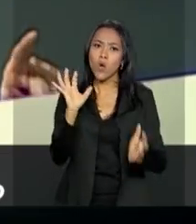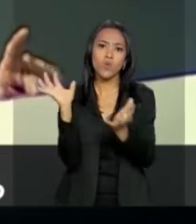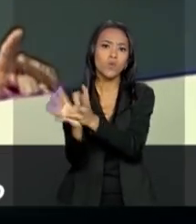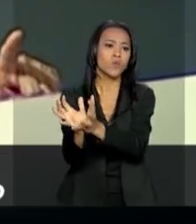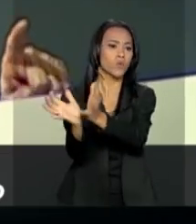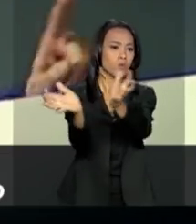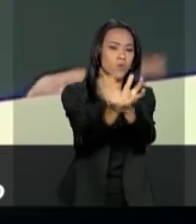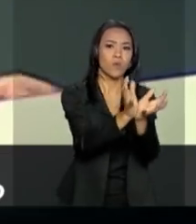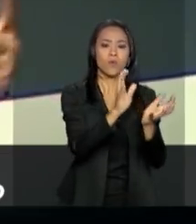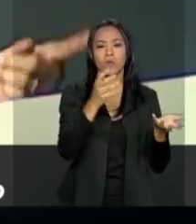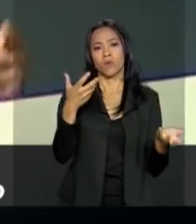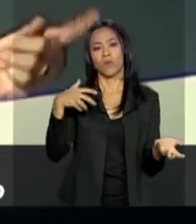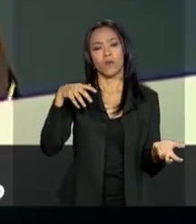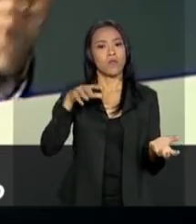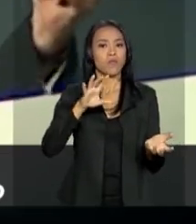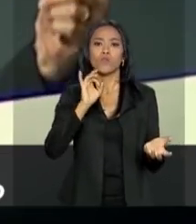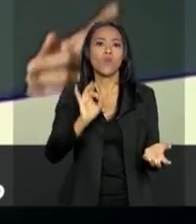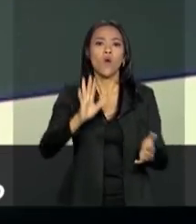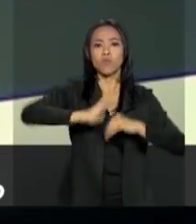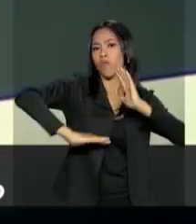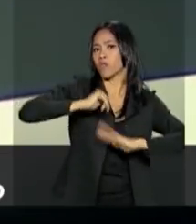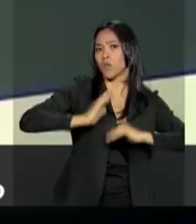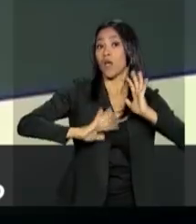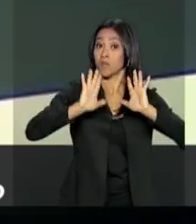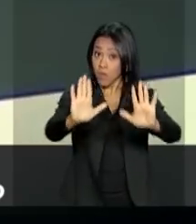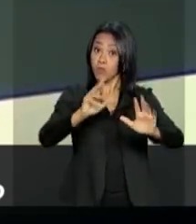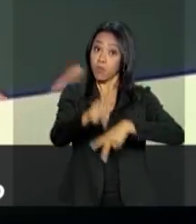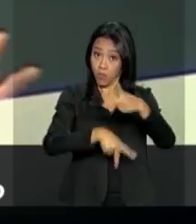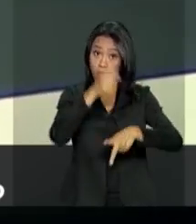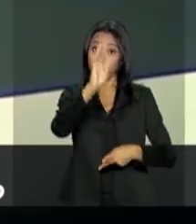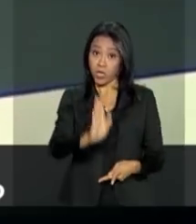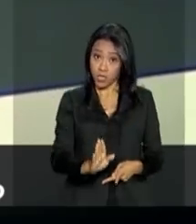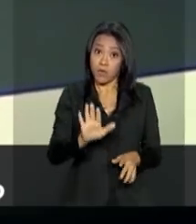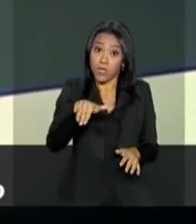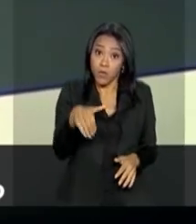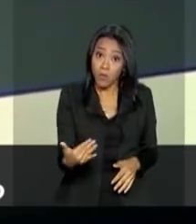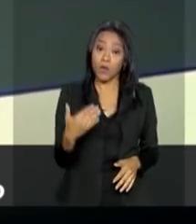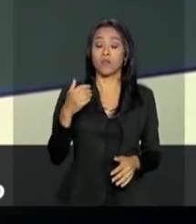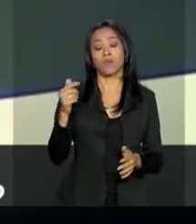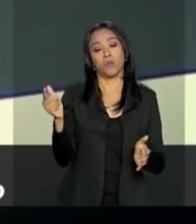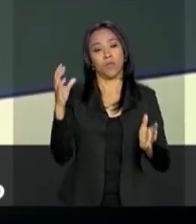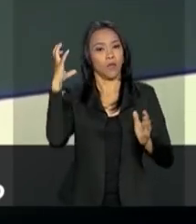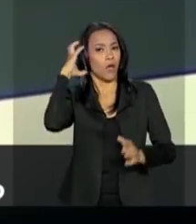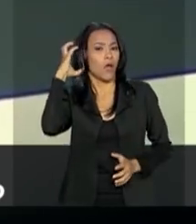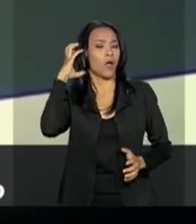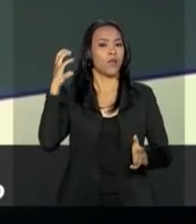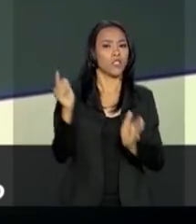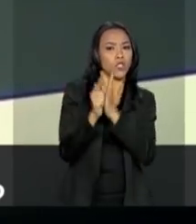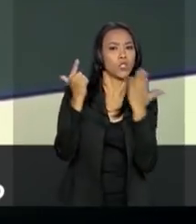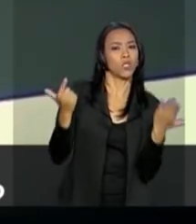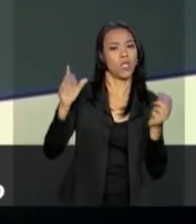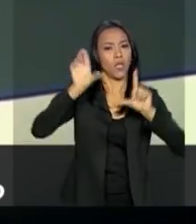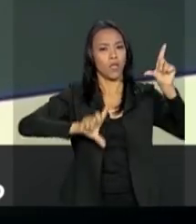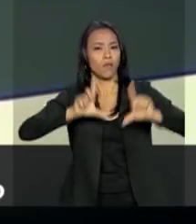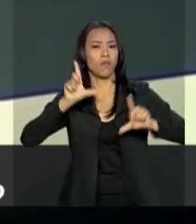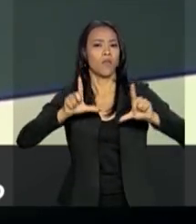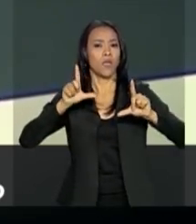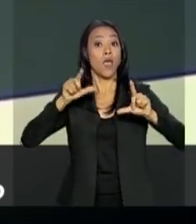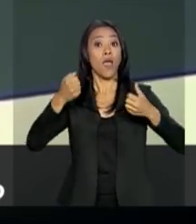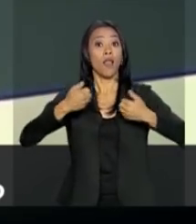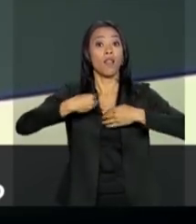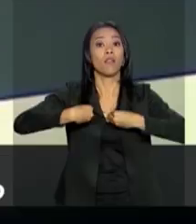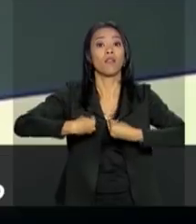comunicadores mas especialmente para o povo brasileiro e quando a imprensa se manifesta ela leva a informação